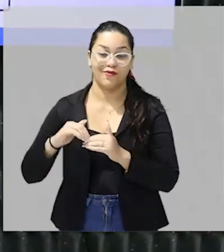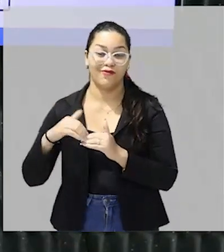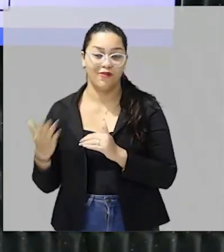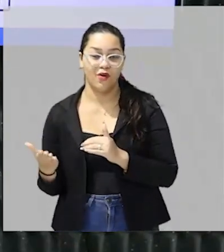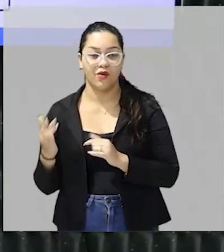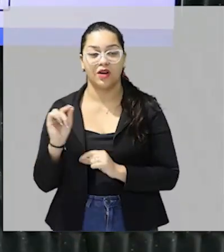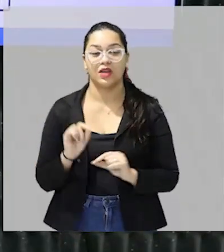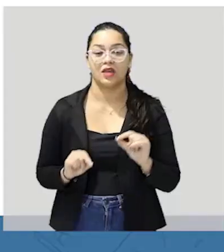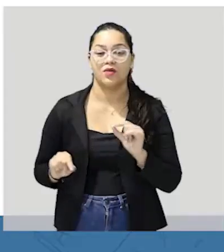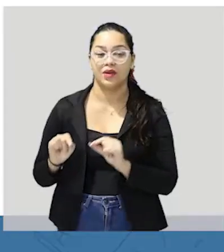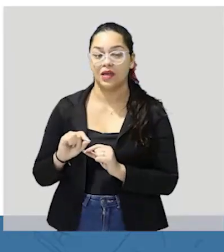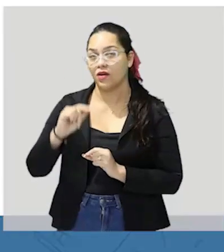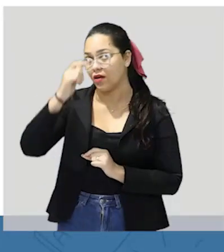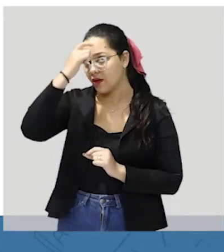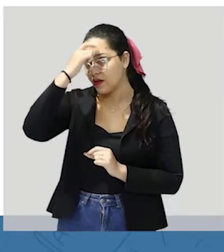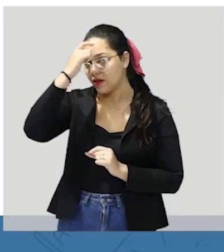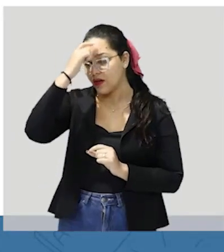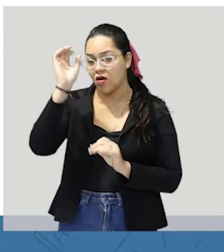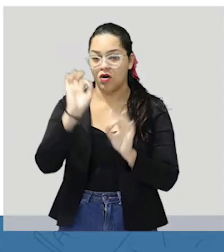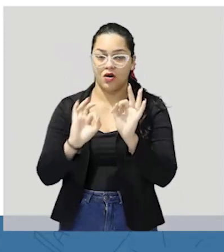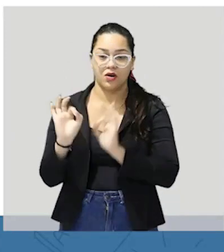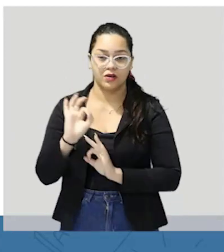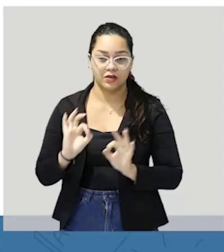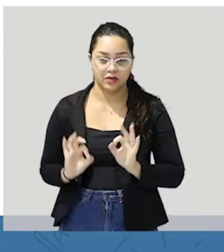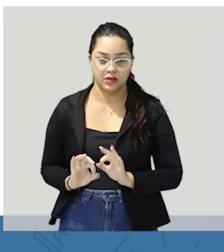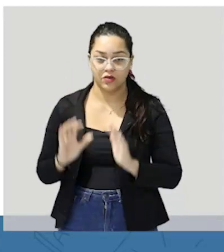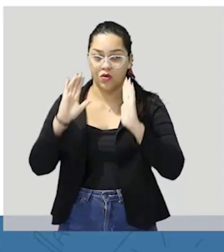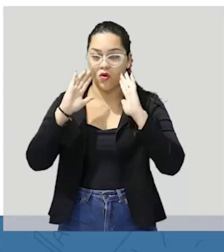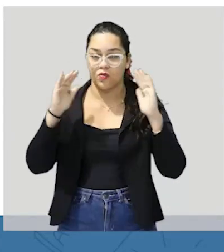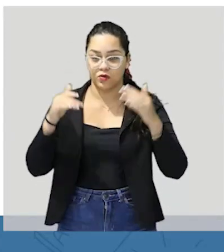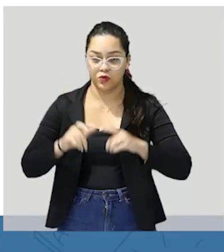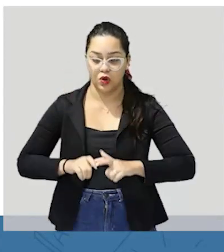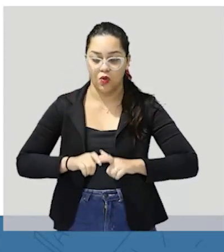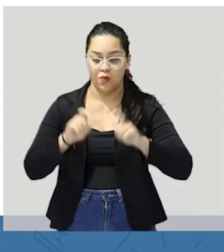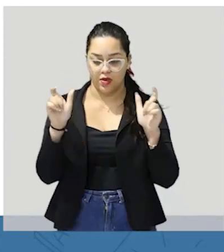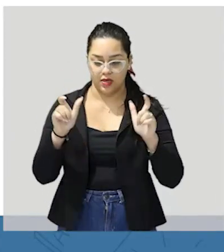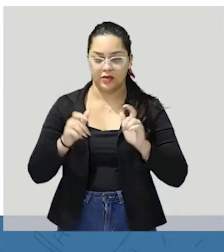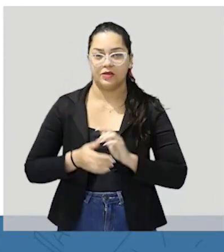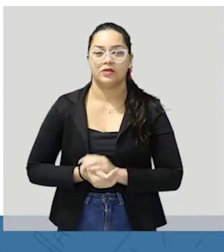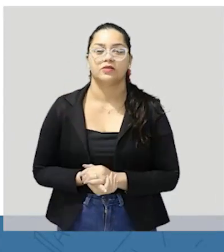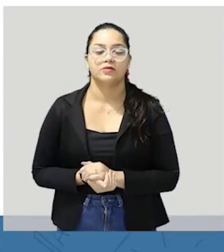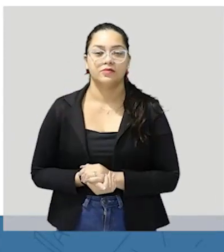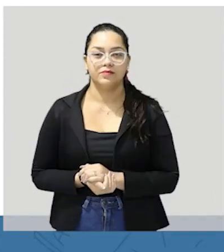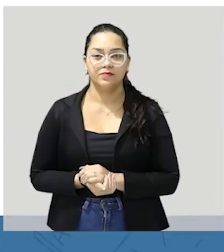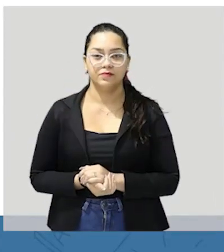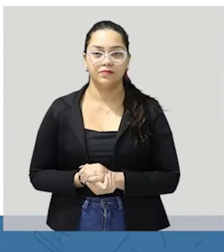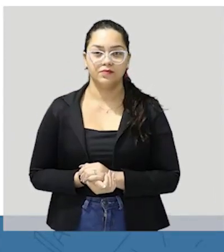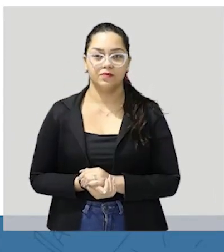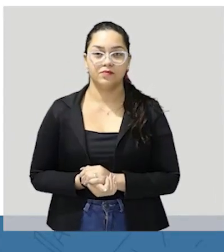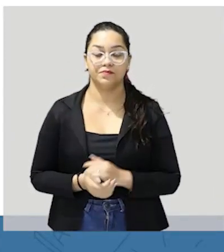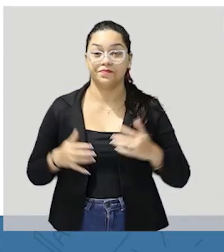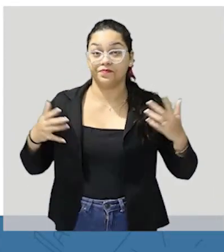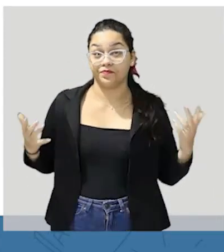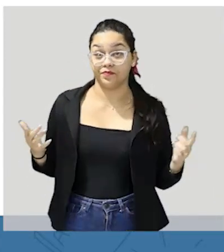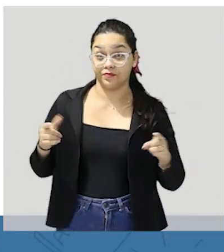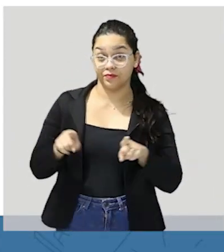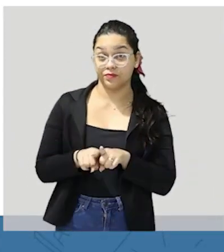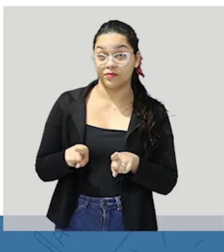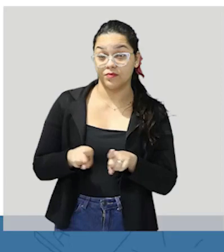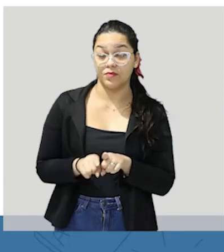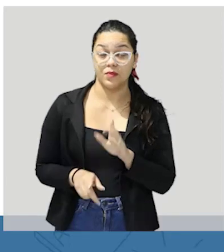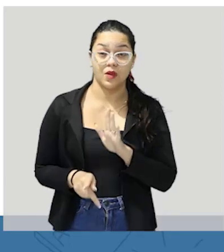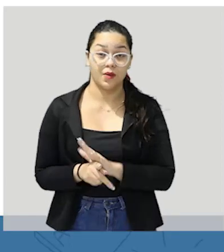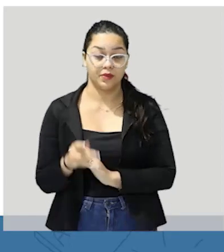são racionalmente organizados, que visa a melhoria do rendimento, aumento do rendimento, aumento